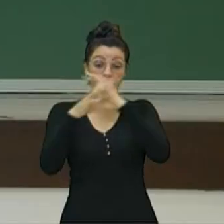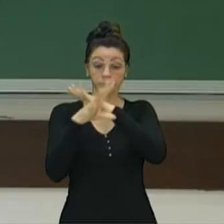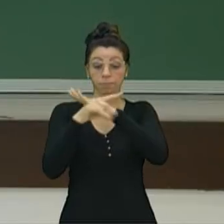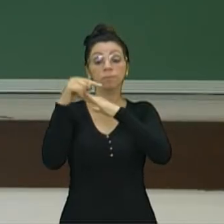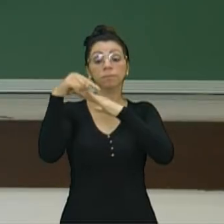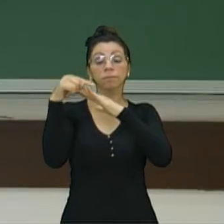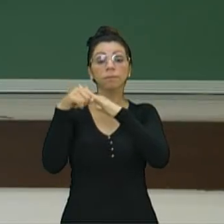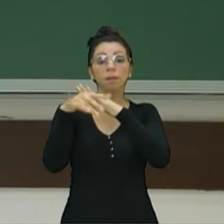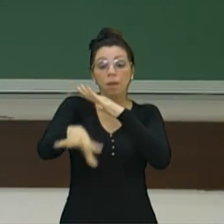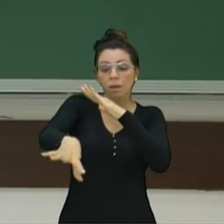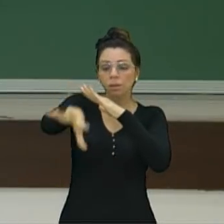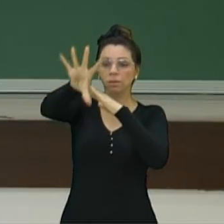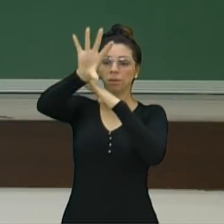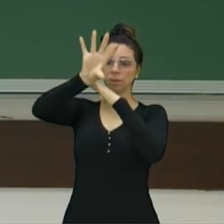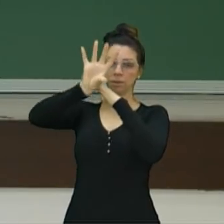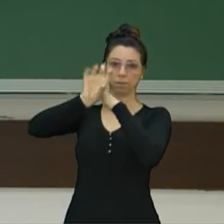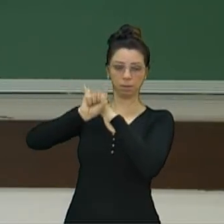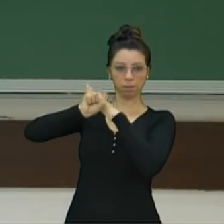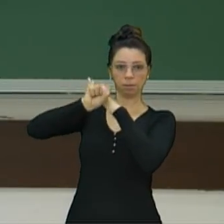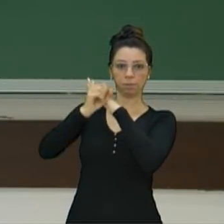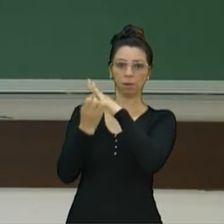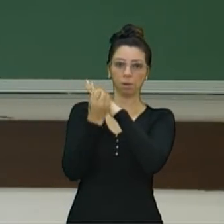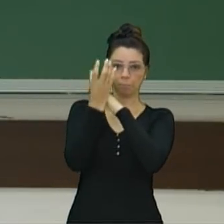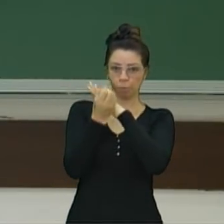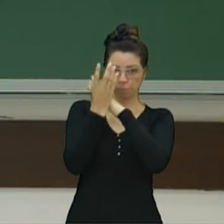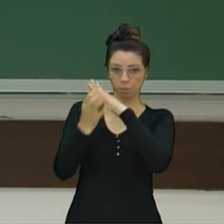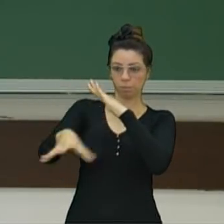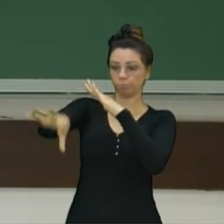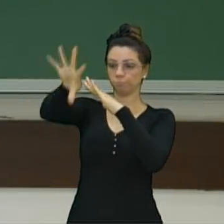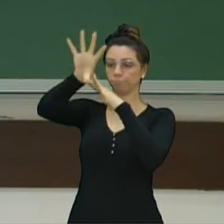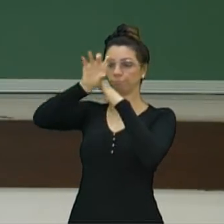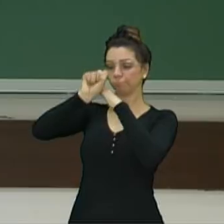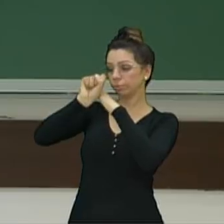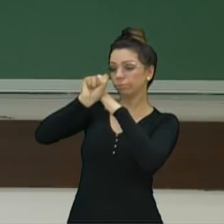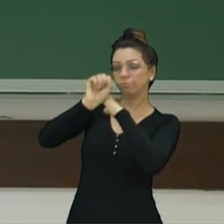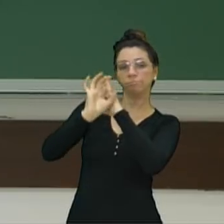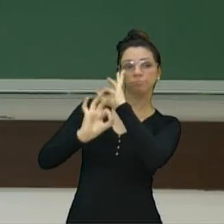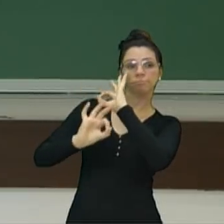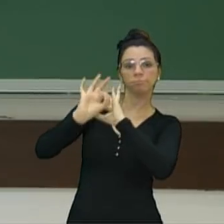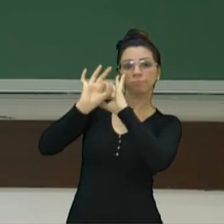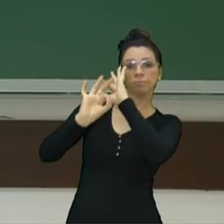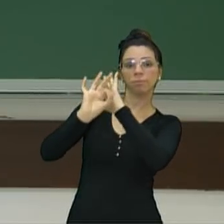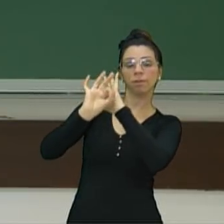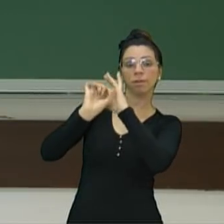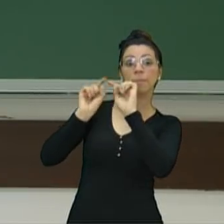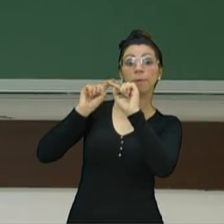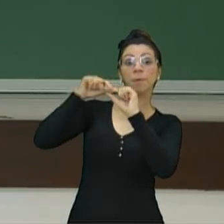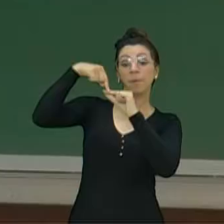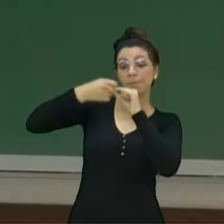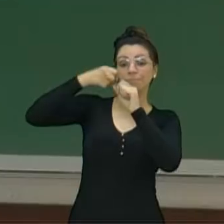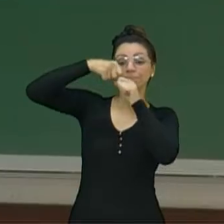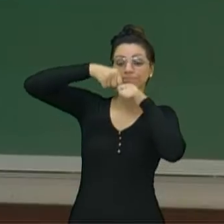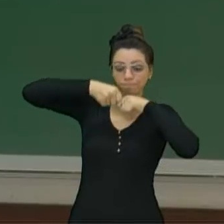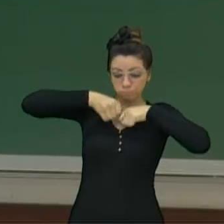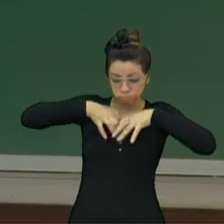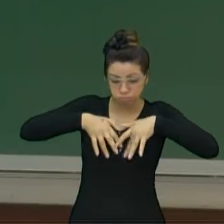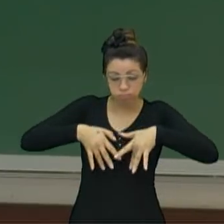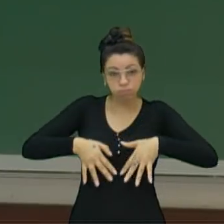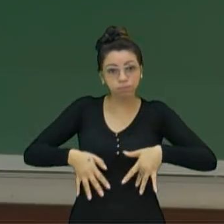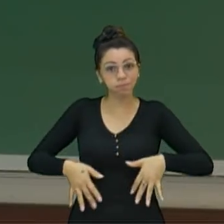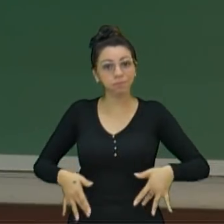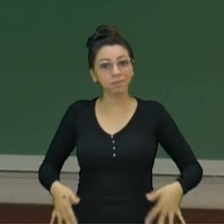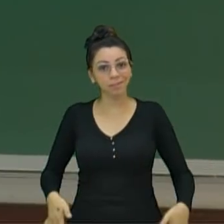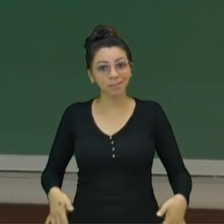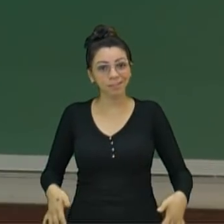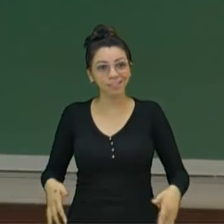neurônio recebe essa informação, ele processa e leva essa informação para o restante